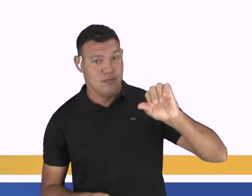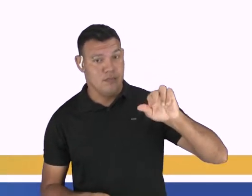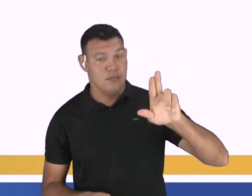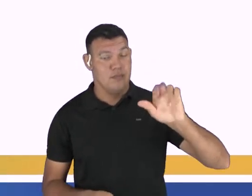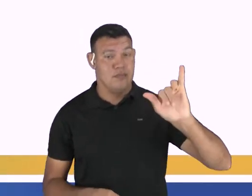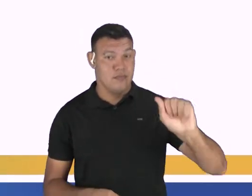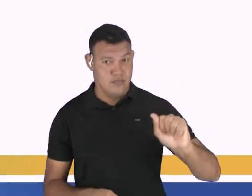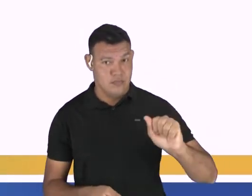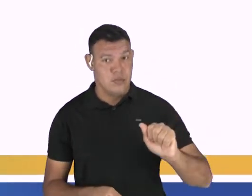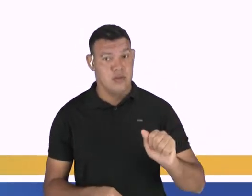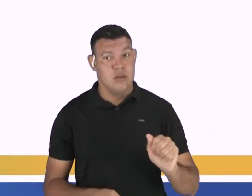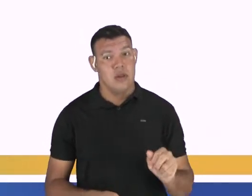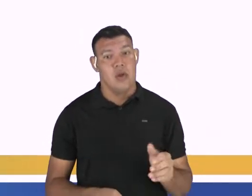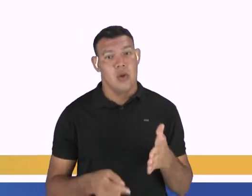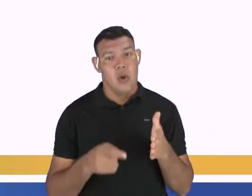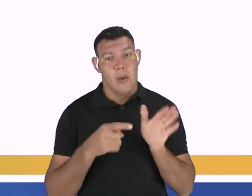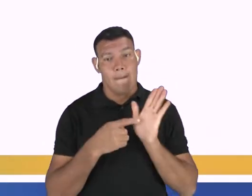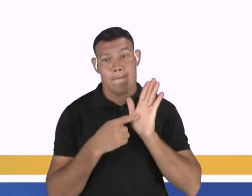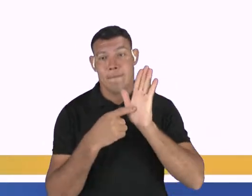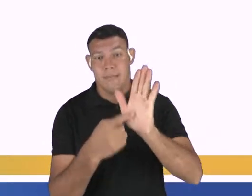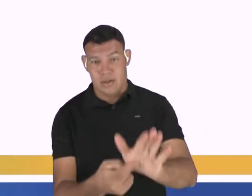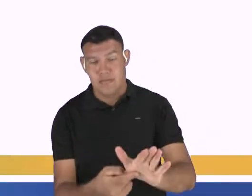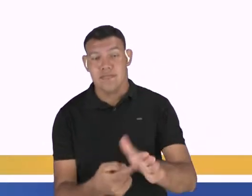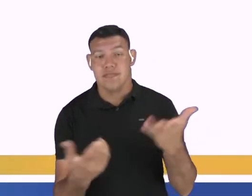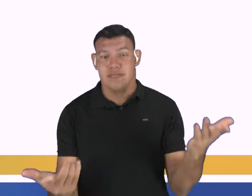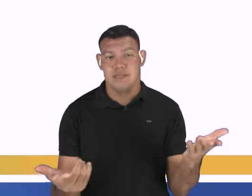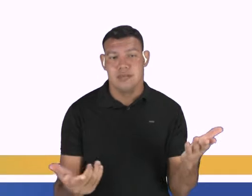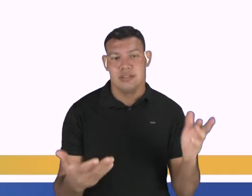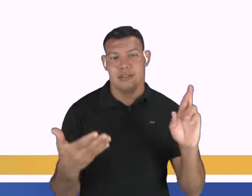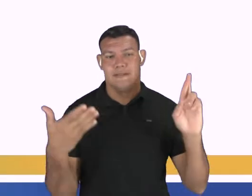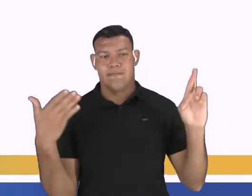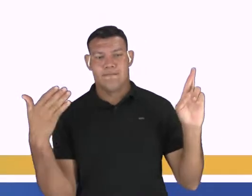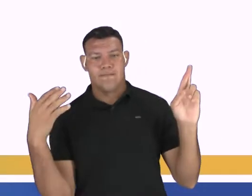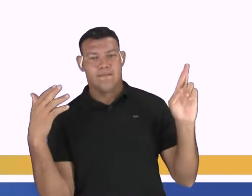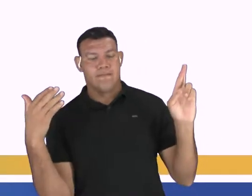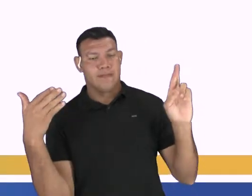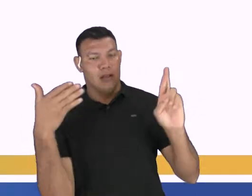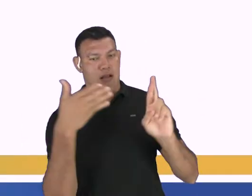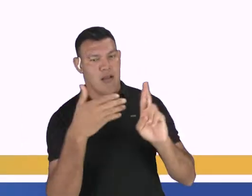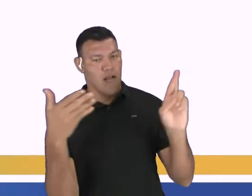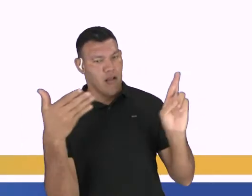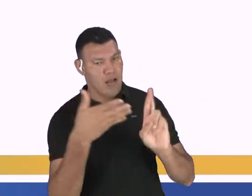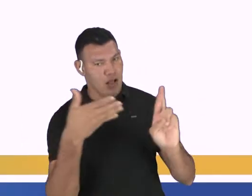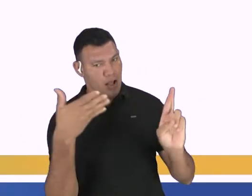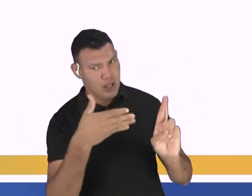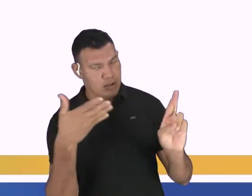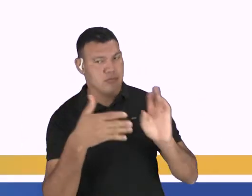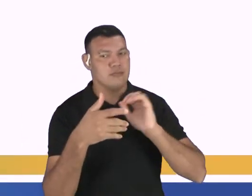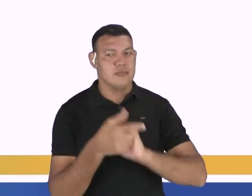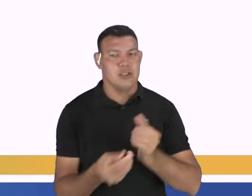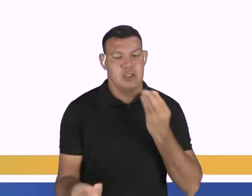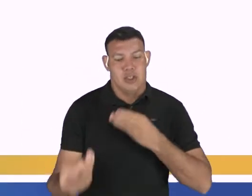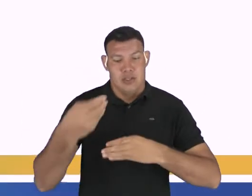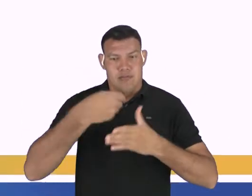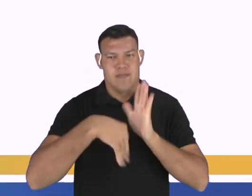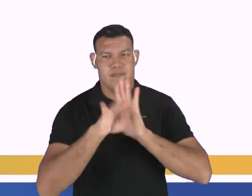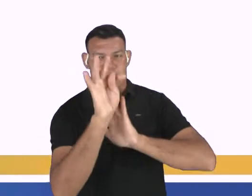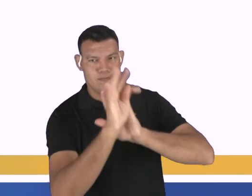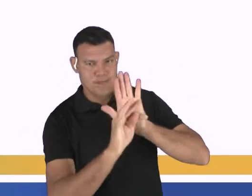aponta a presença de obras ou referências que aparecem dentro de outra obra,